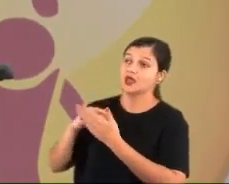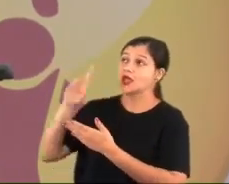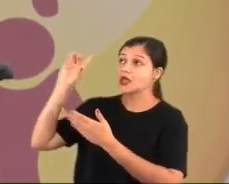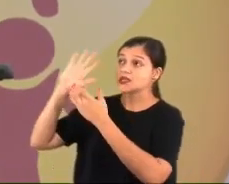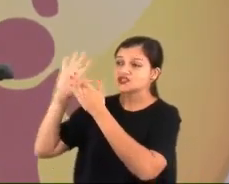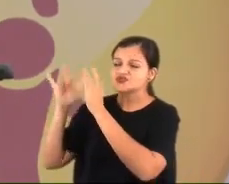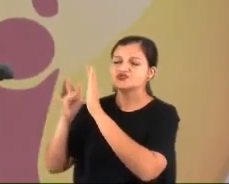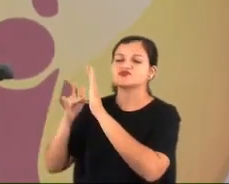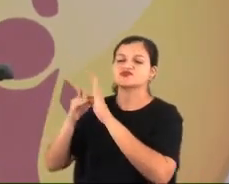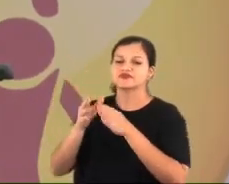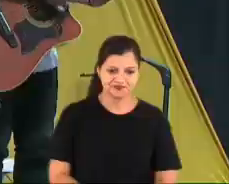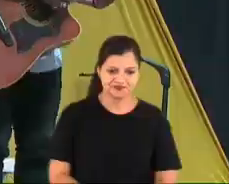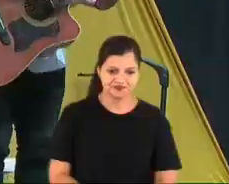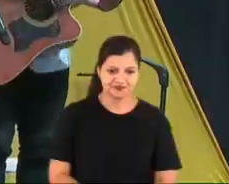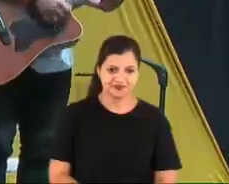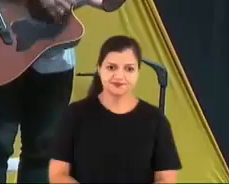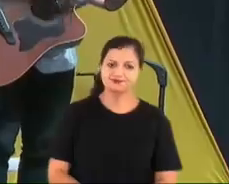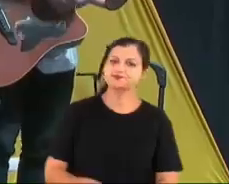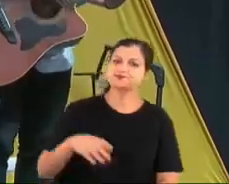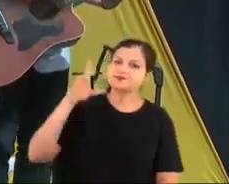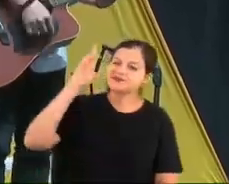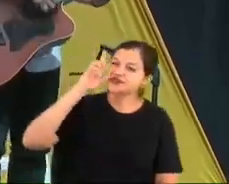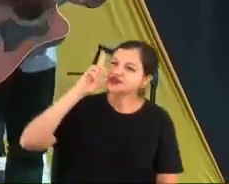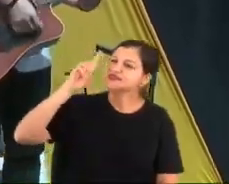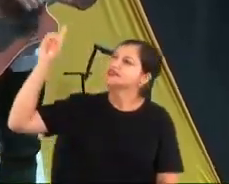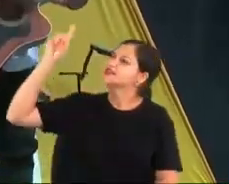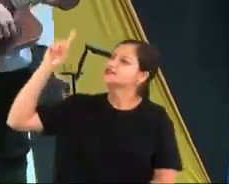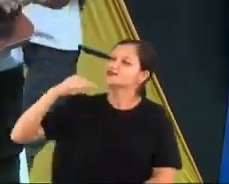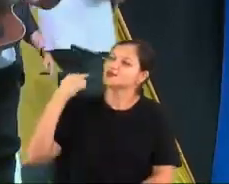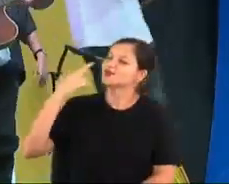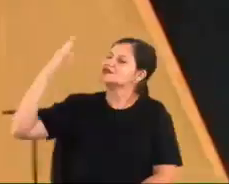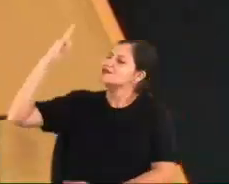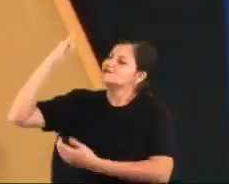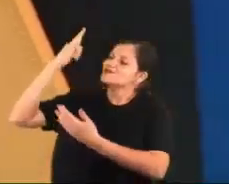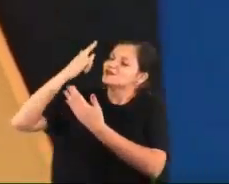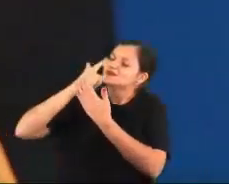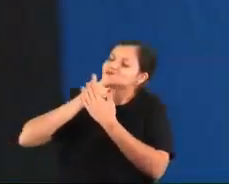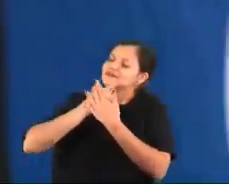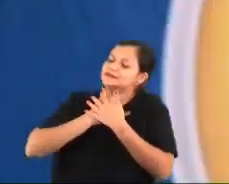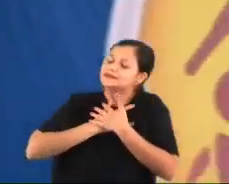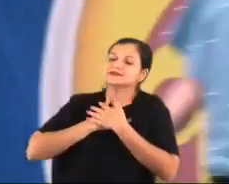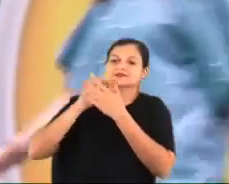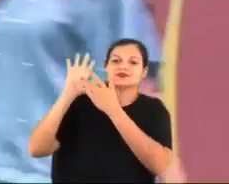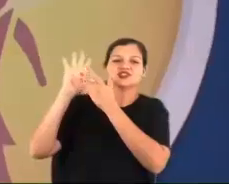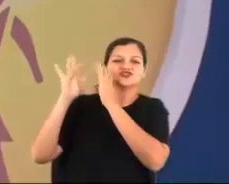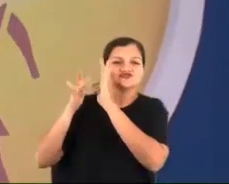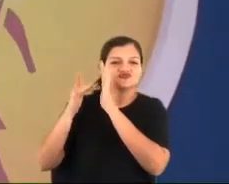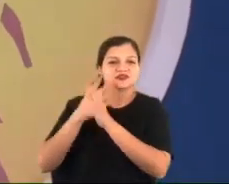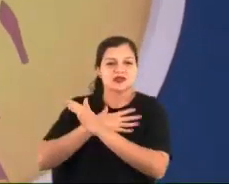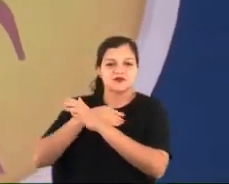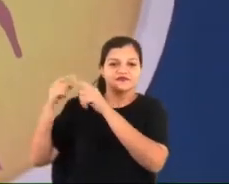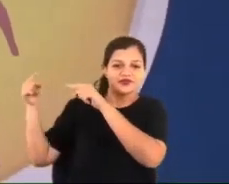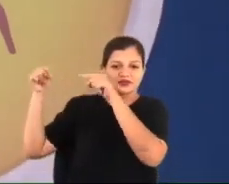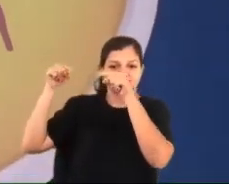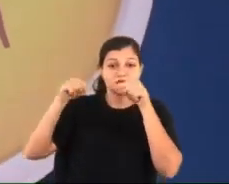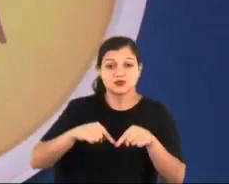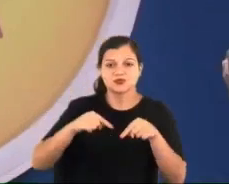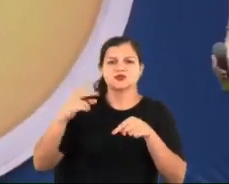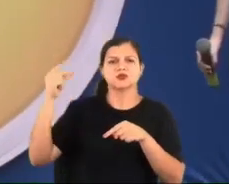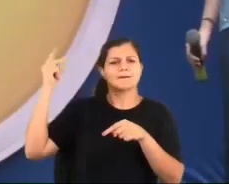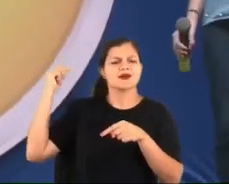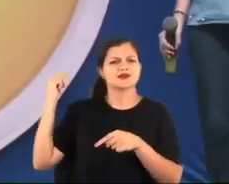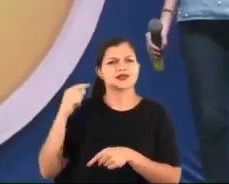verdejante. Deus nos amou tanto que deu seu Filho por nós enquanto ainda éramos